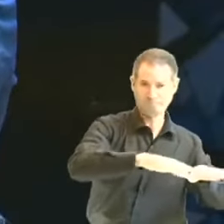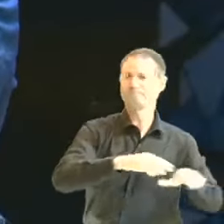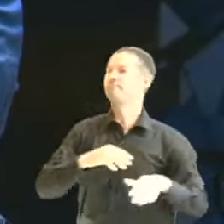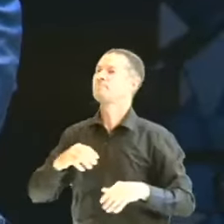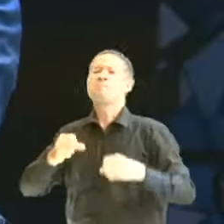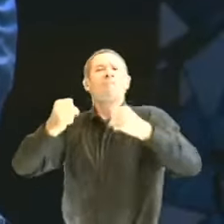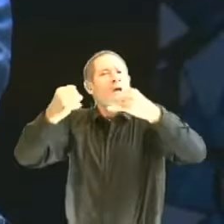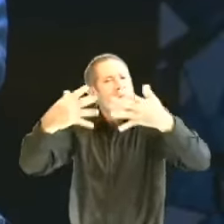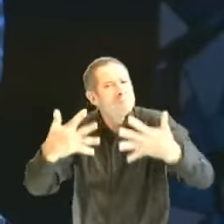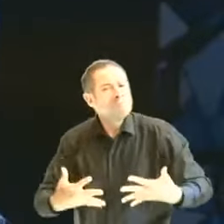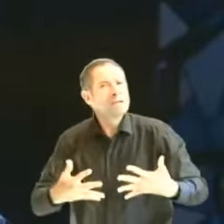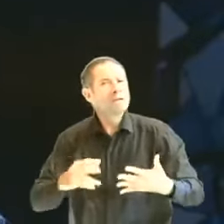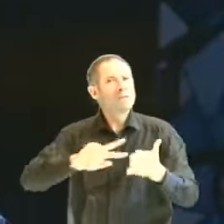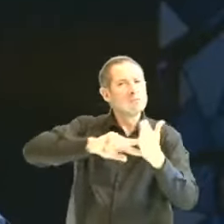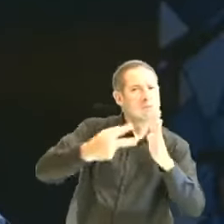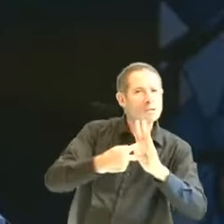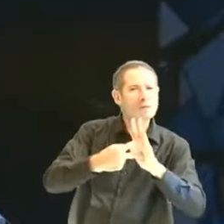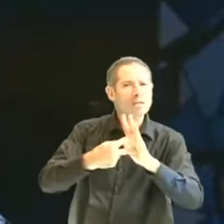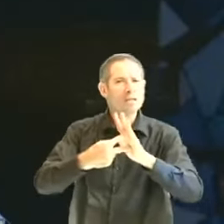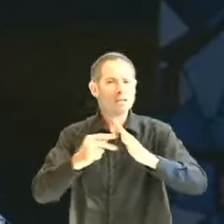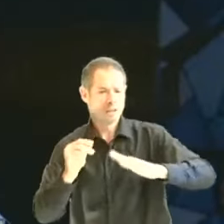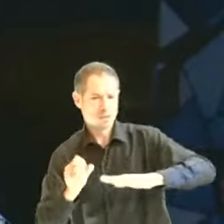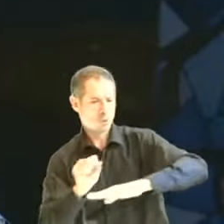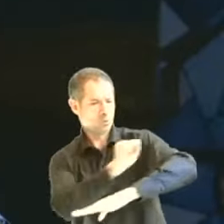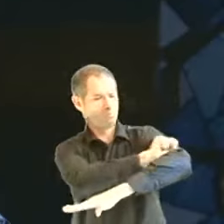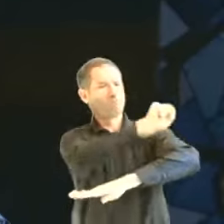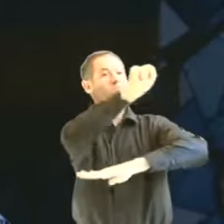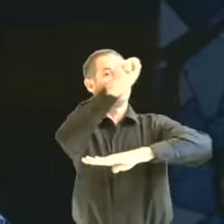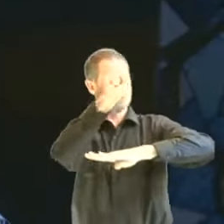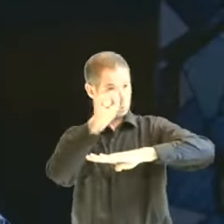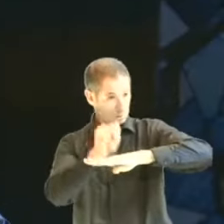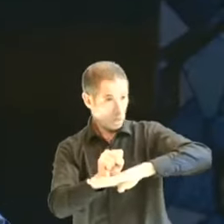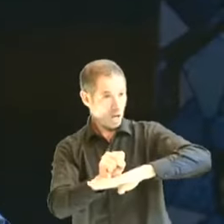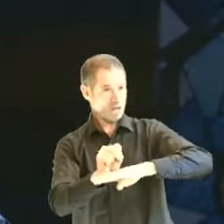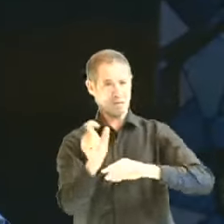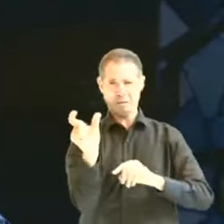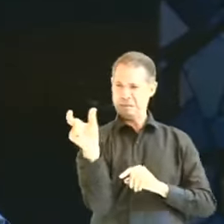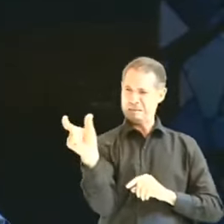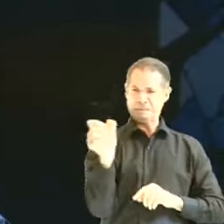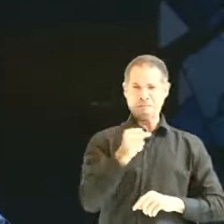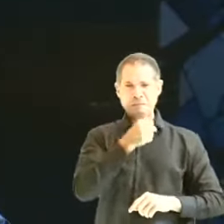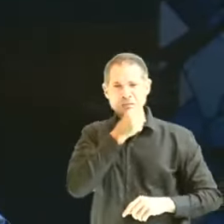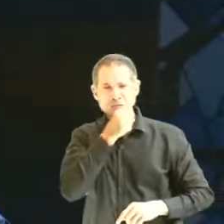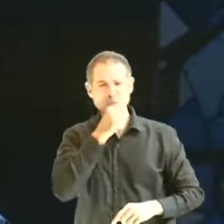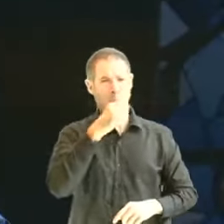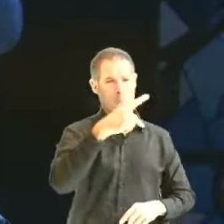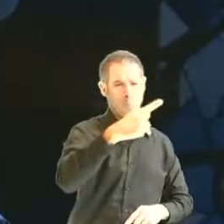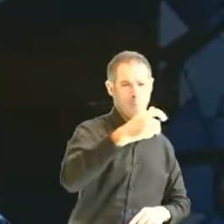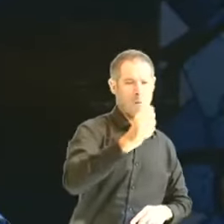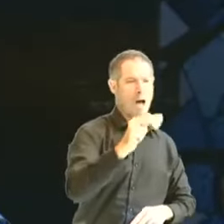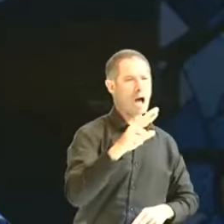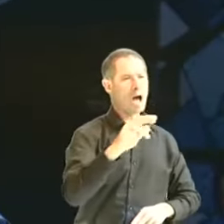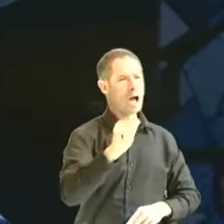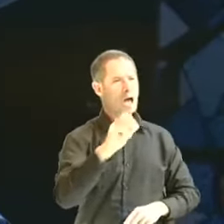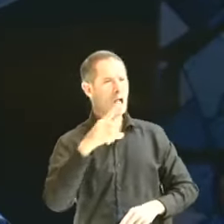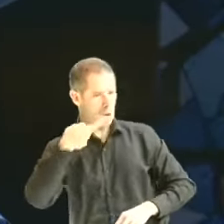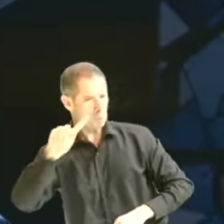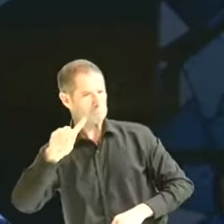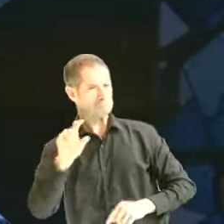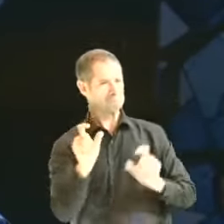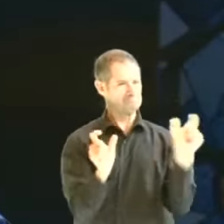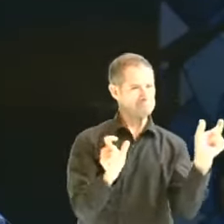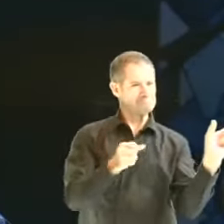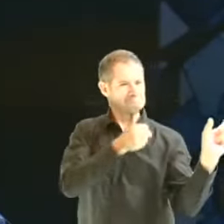dizendo que desde o Sinai, onde ele usa um termo antigo, Parã, tá? Desde o